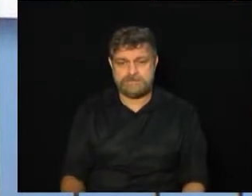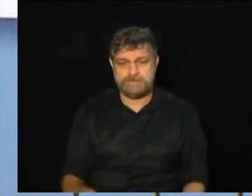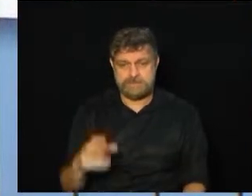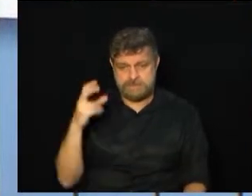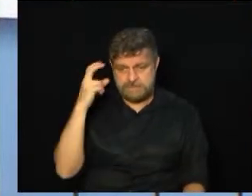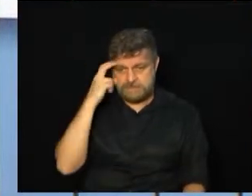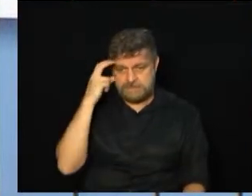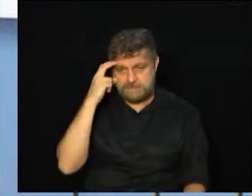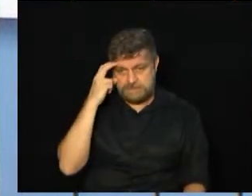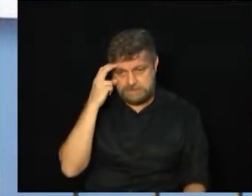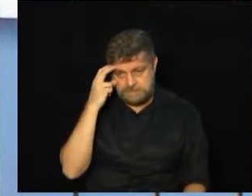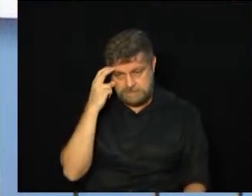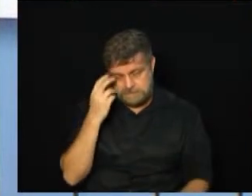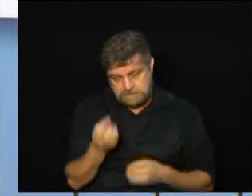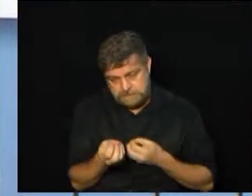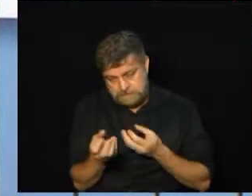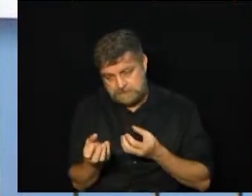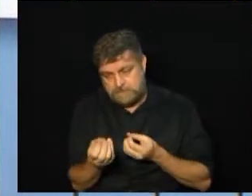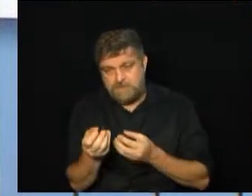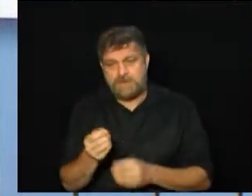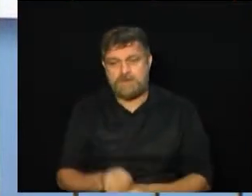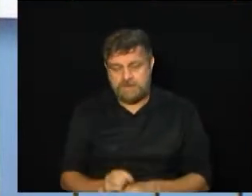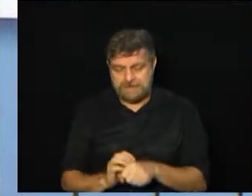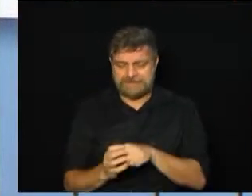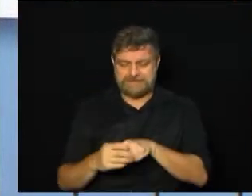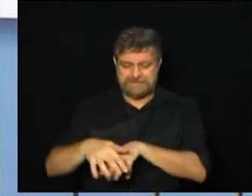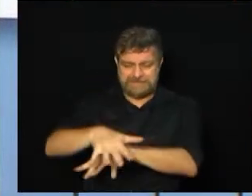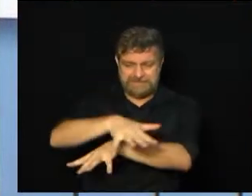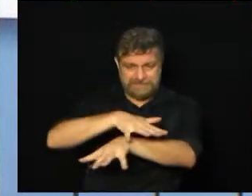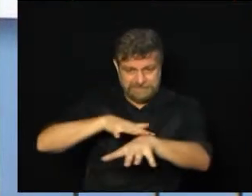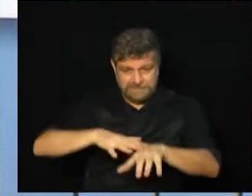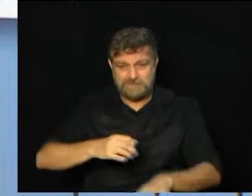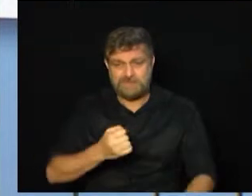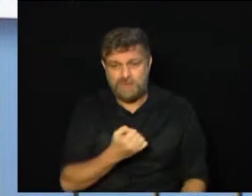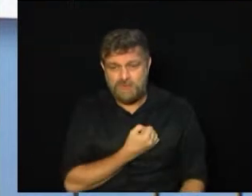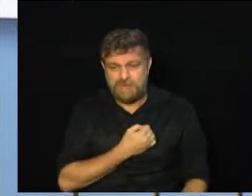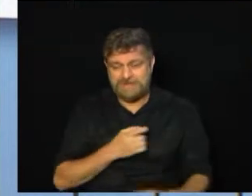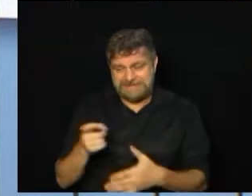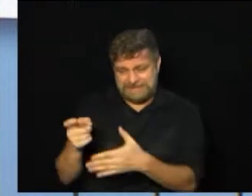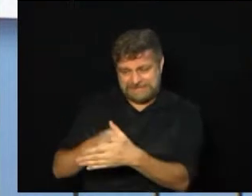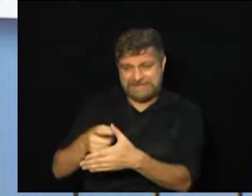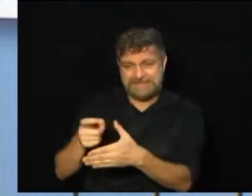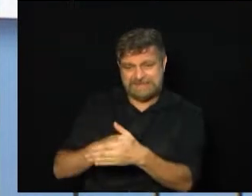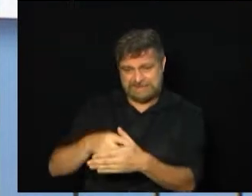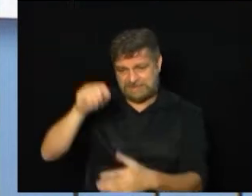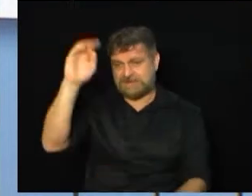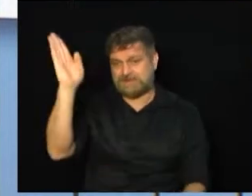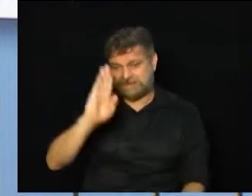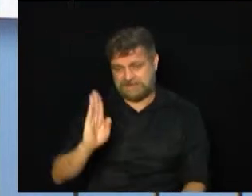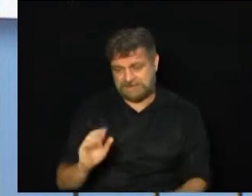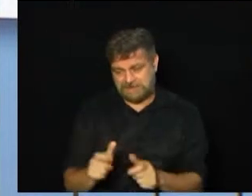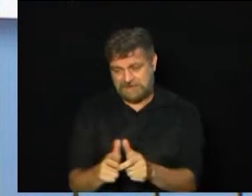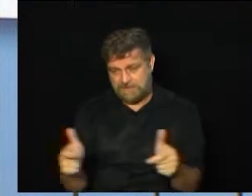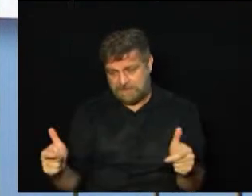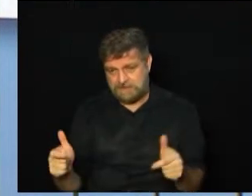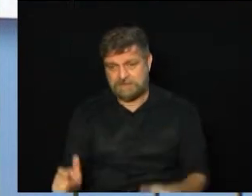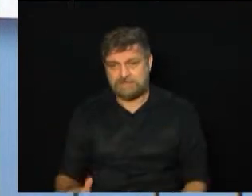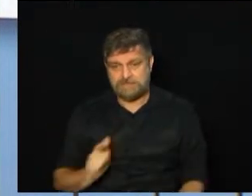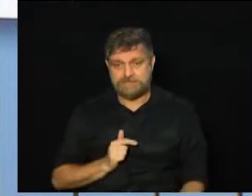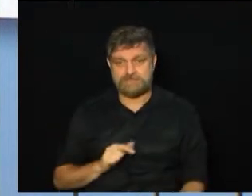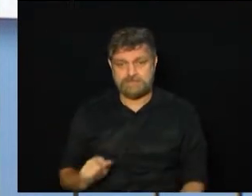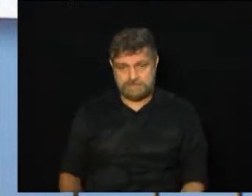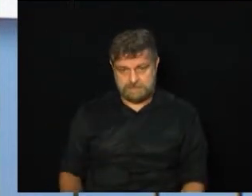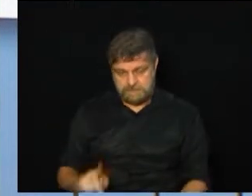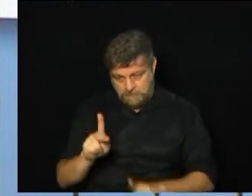Carlinhos Camelot enfatiza que a pandemia aumentou o número de endividados no Brasil, mas garante que a maior parte